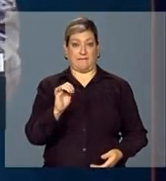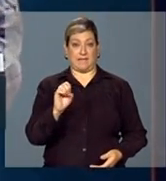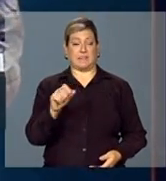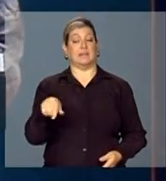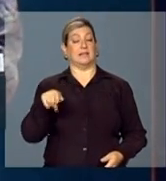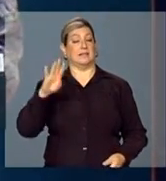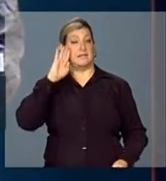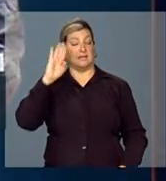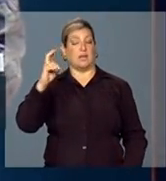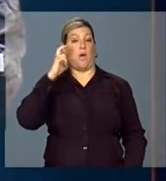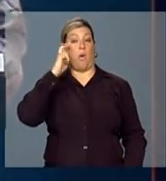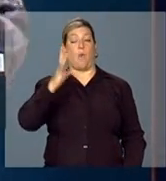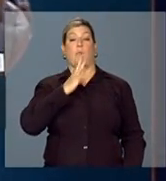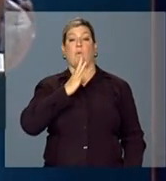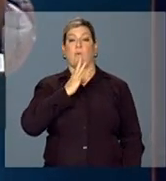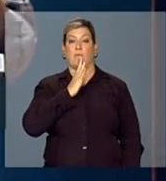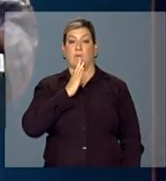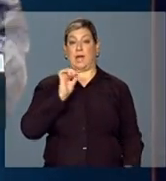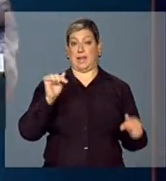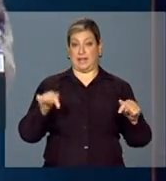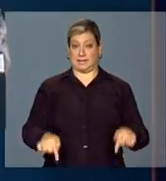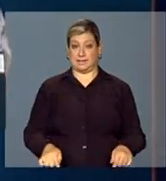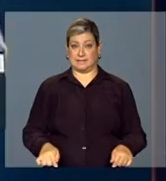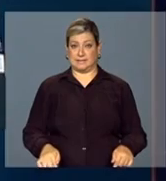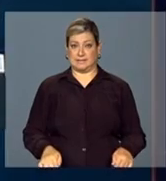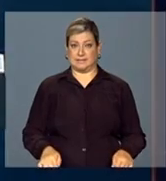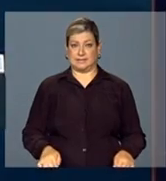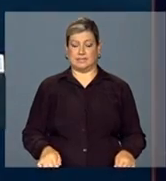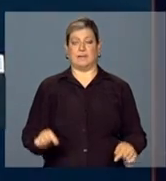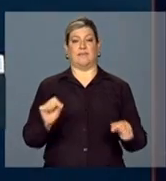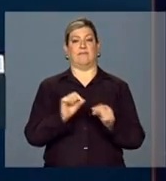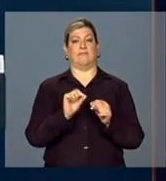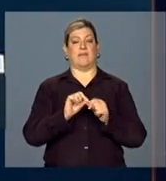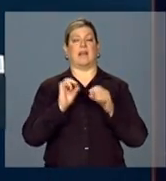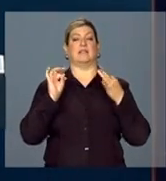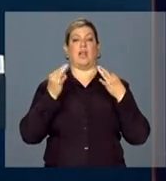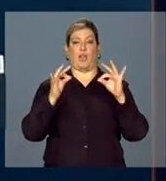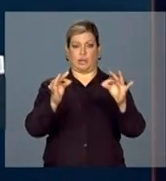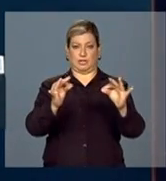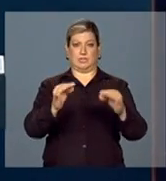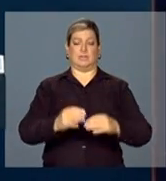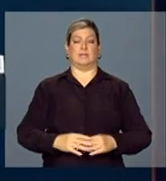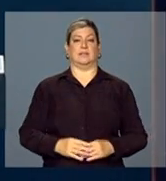do conhecimento. Aqui se produz tecnologia.